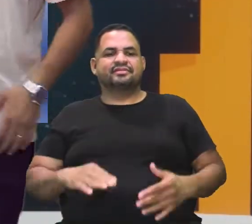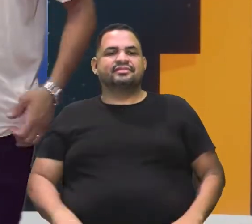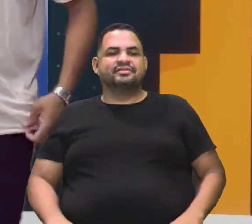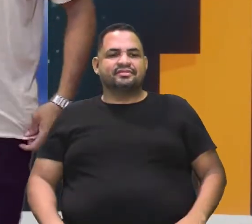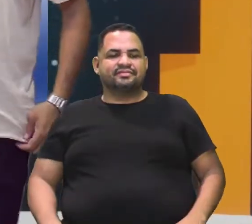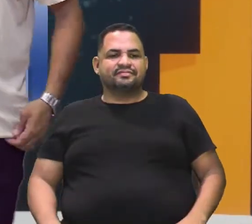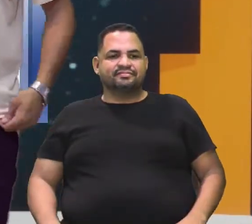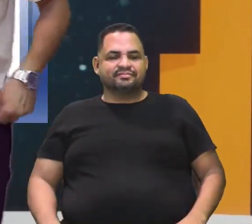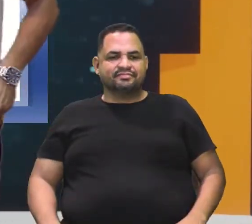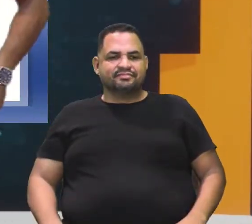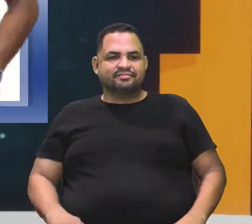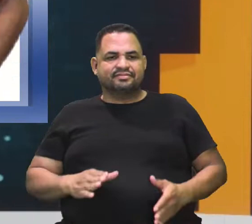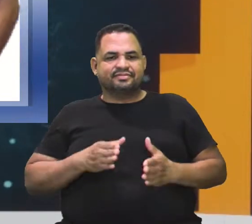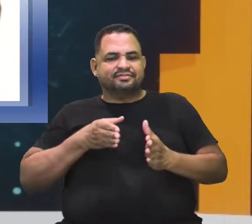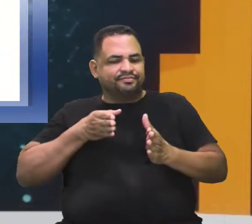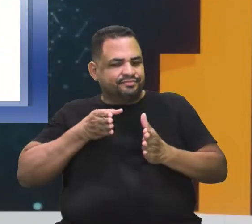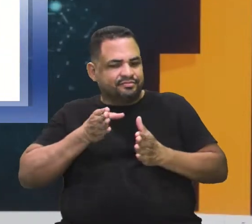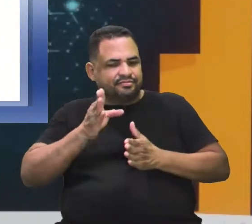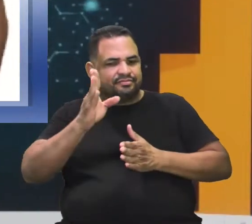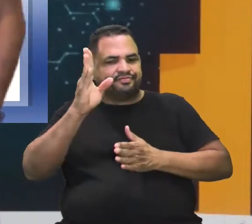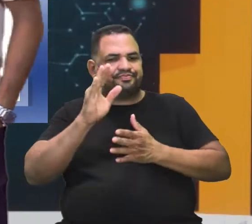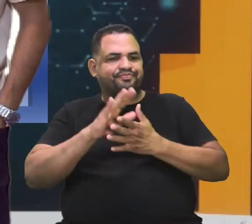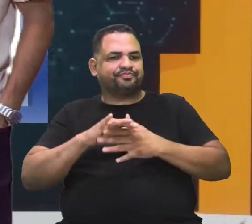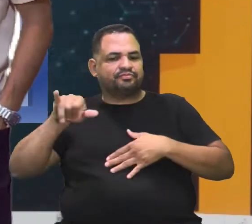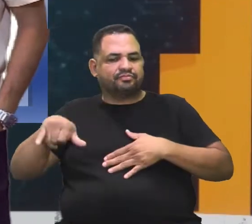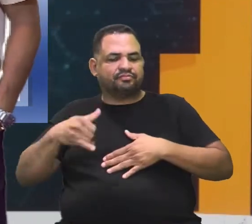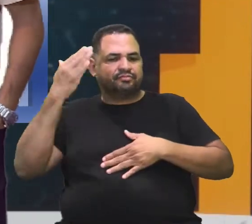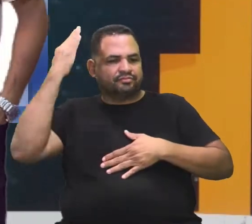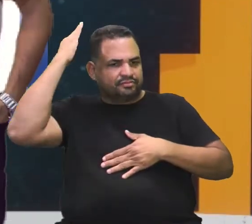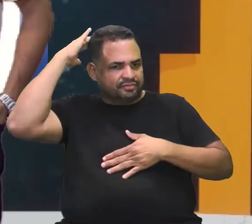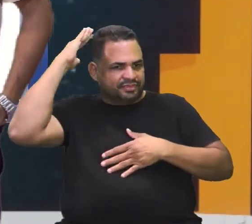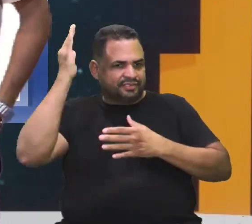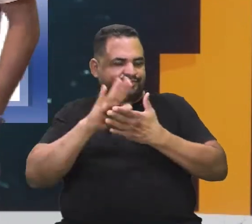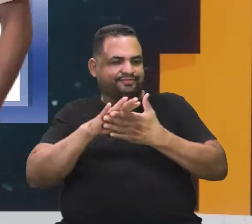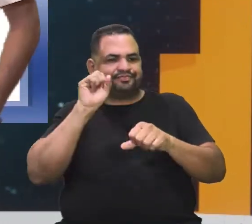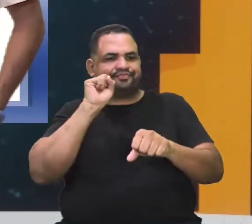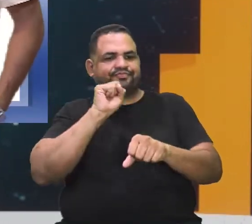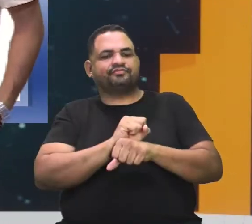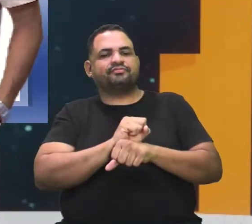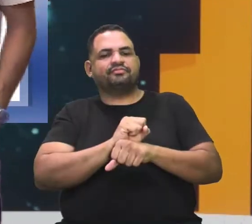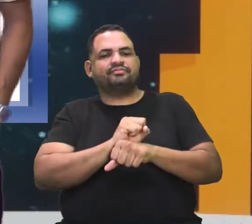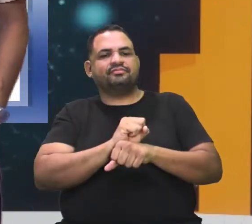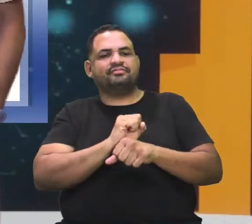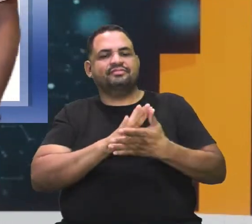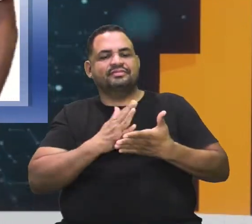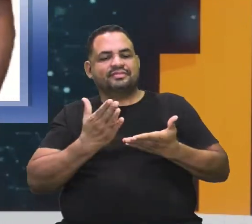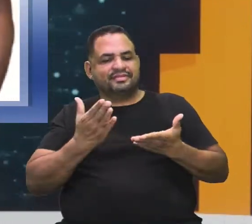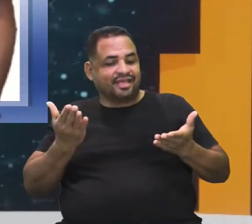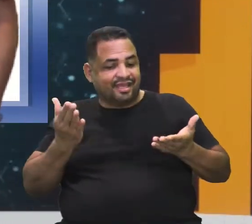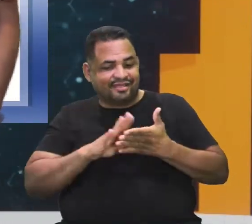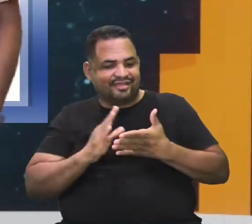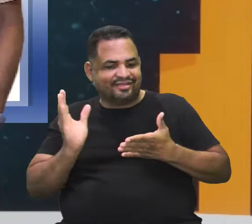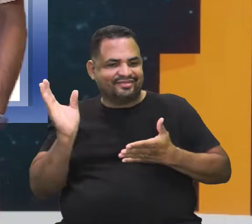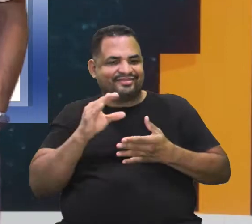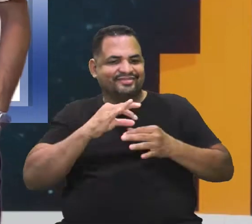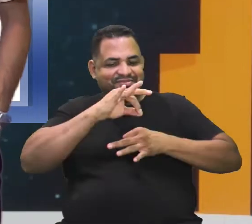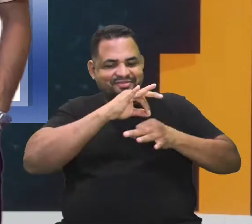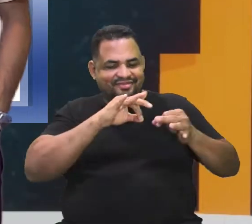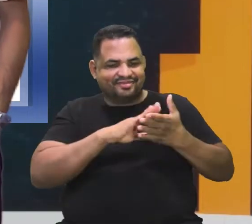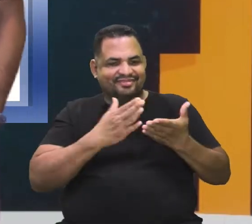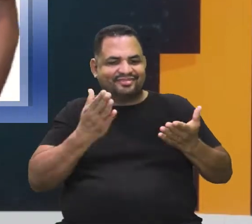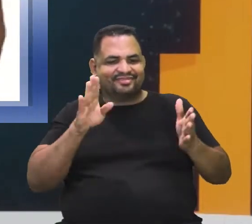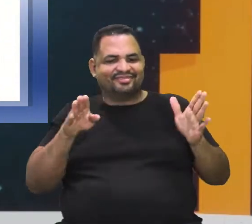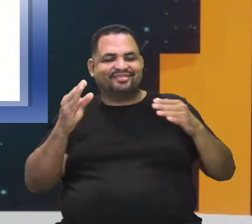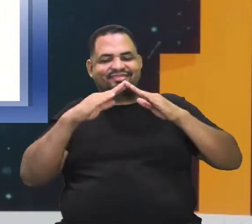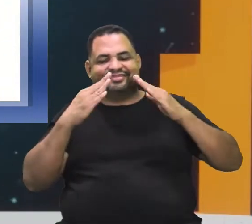Luiz Molas, nós estávamos no trajeto indo para Ji-Paraná, e aí a gente parou ali e chegou de surpresa nas salas de aula, de